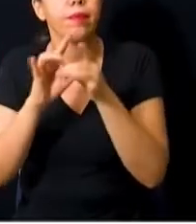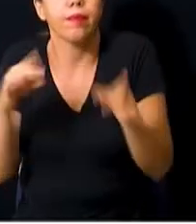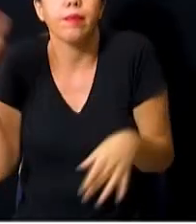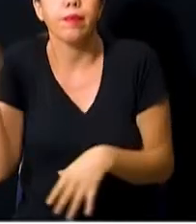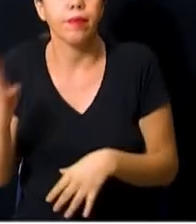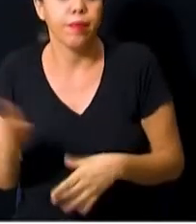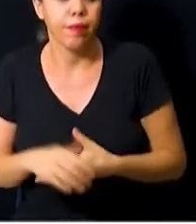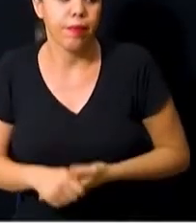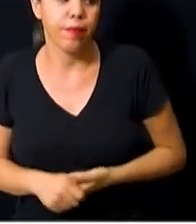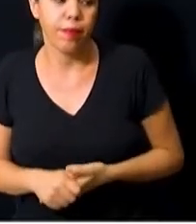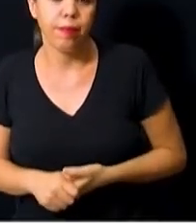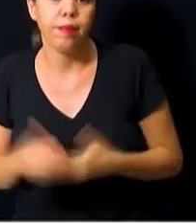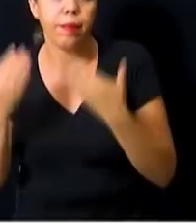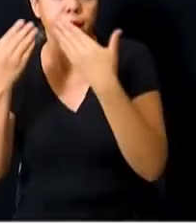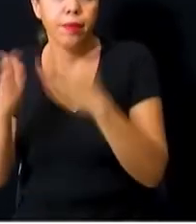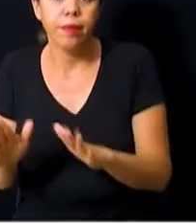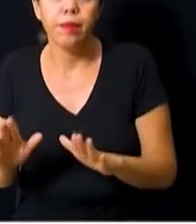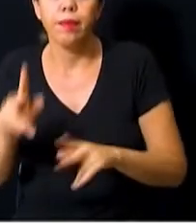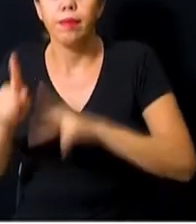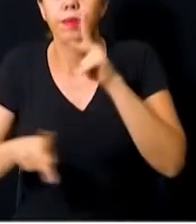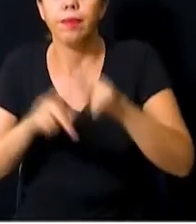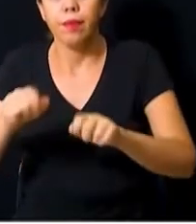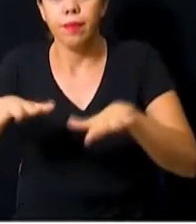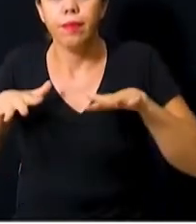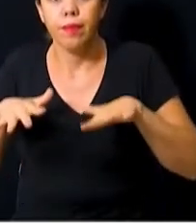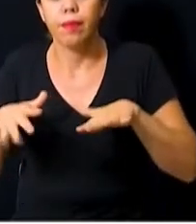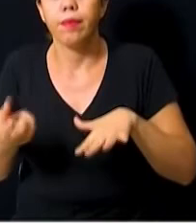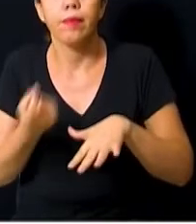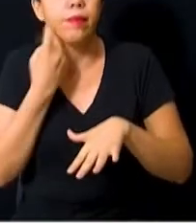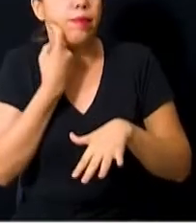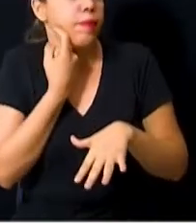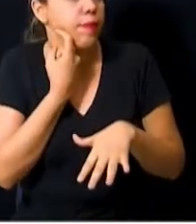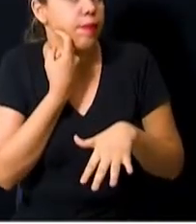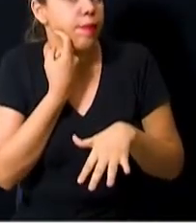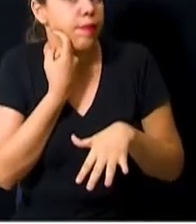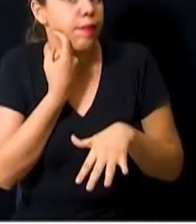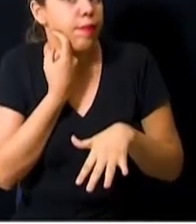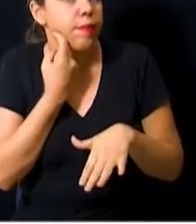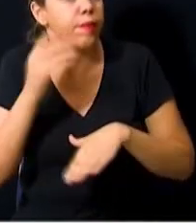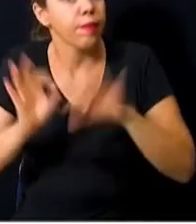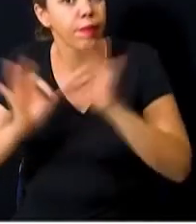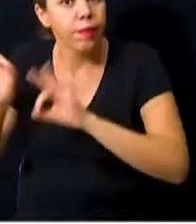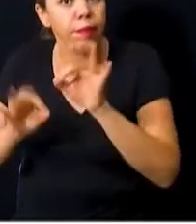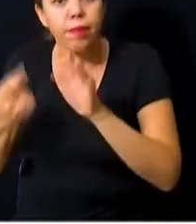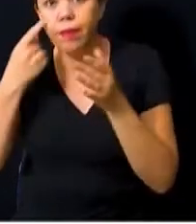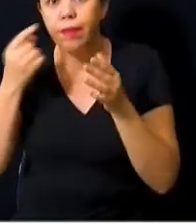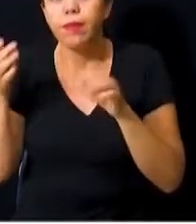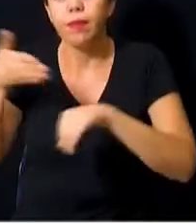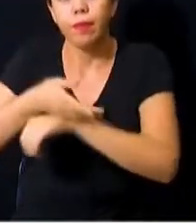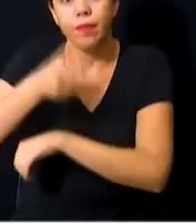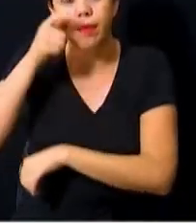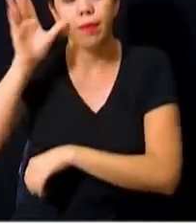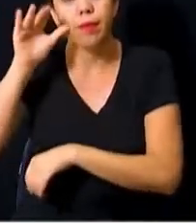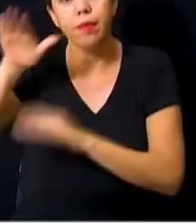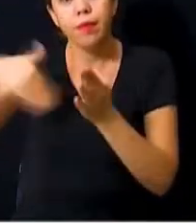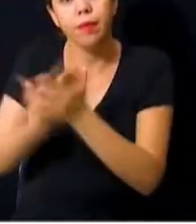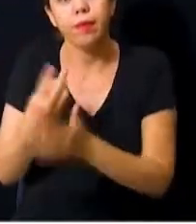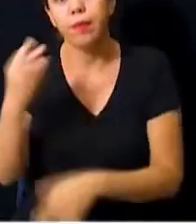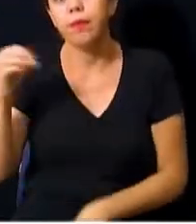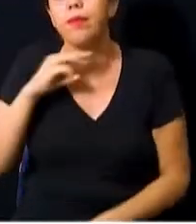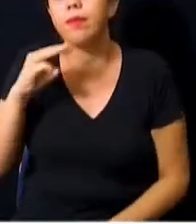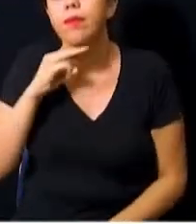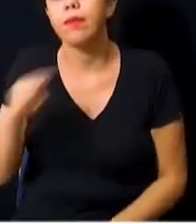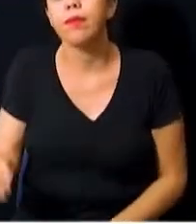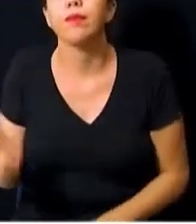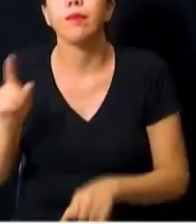exposição Brasilianos. A abertura ao público será nesta sexta-feira e as obras poderão ser visitadas até o dia